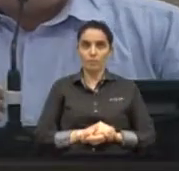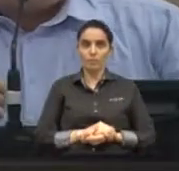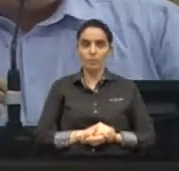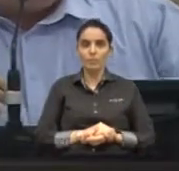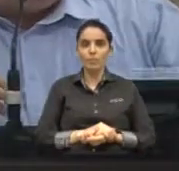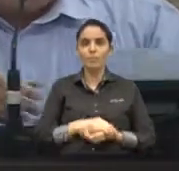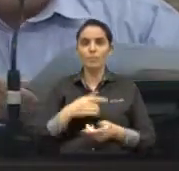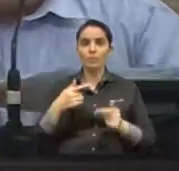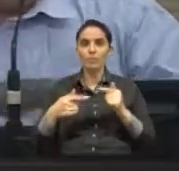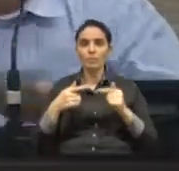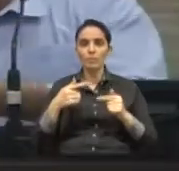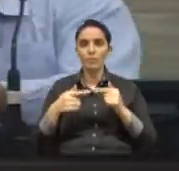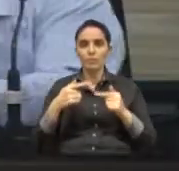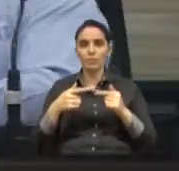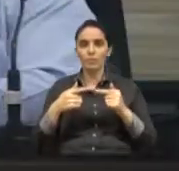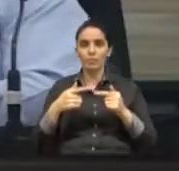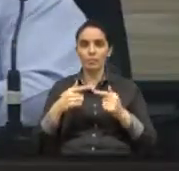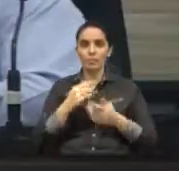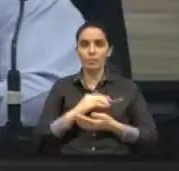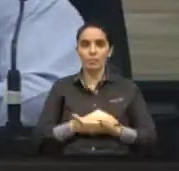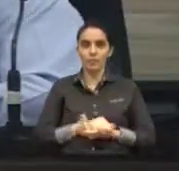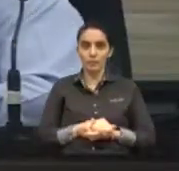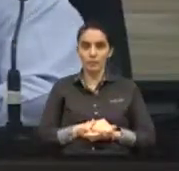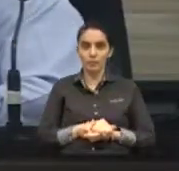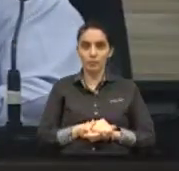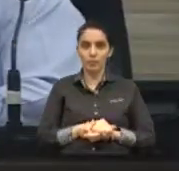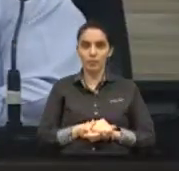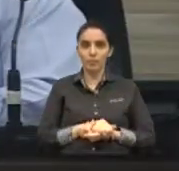Está em discussão.